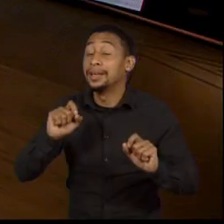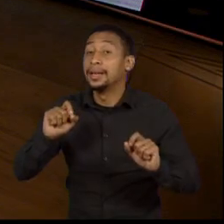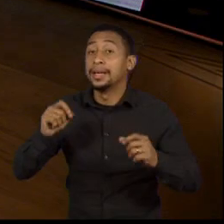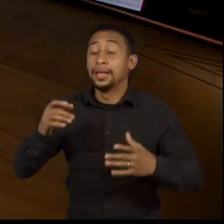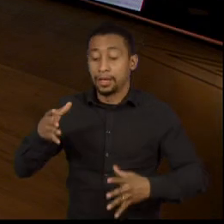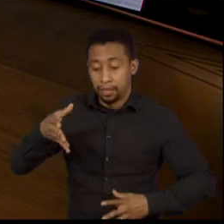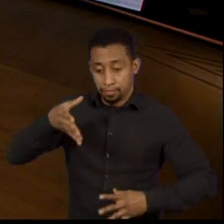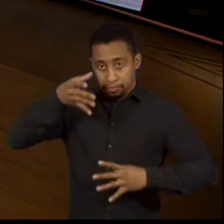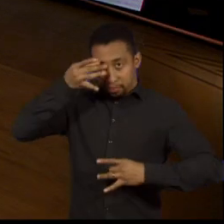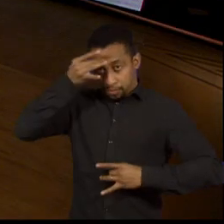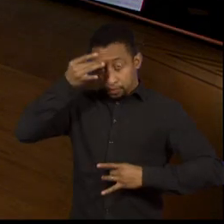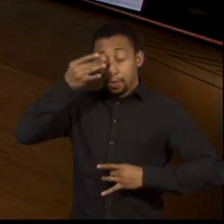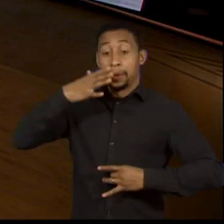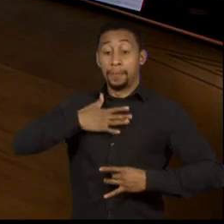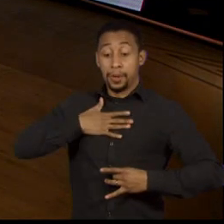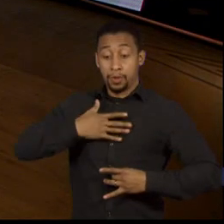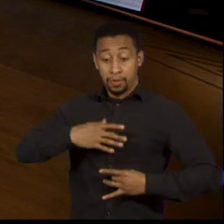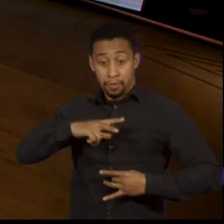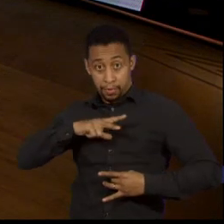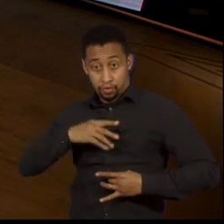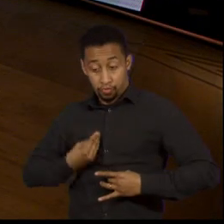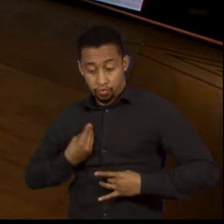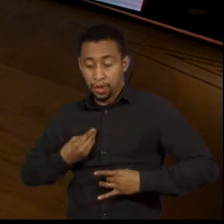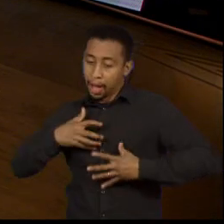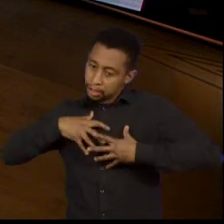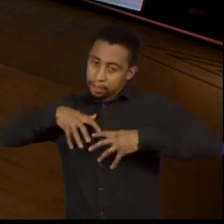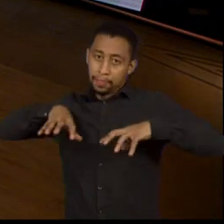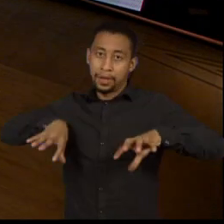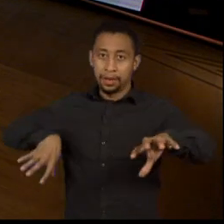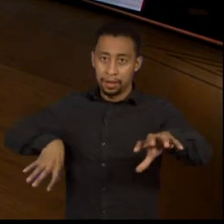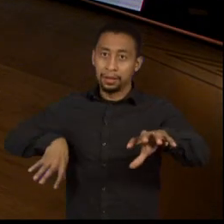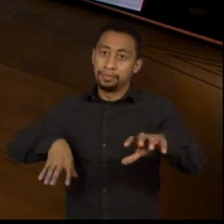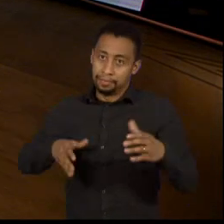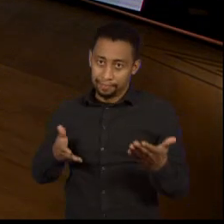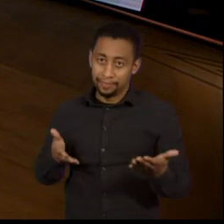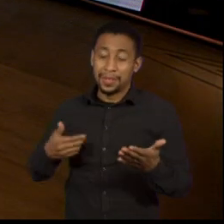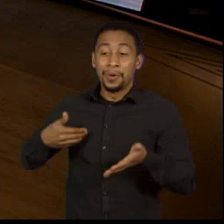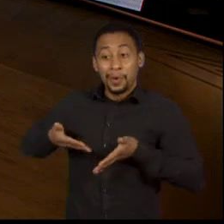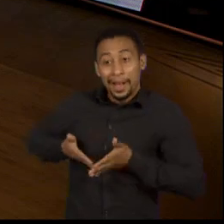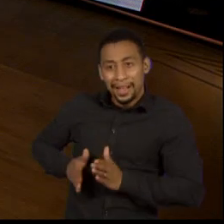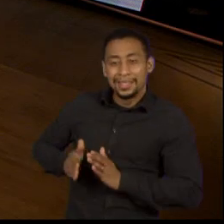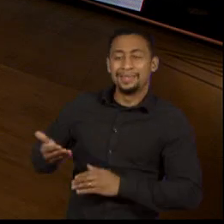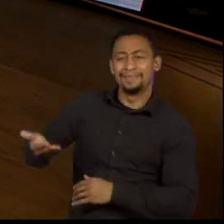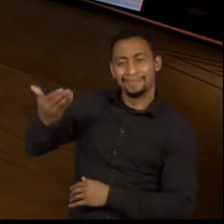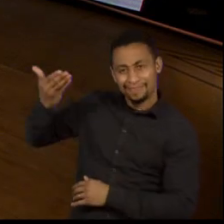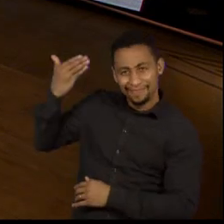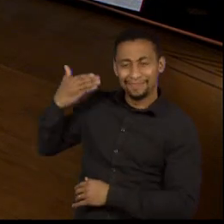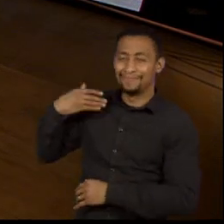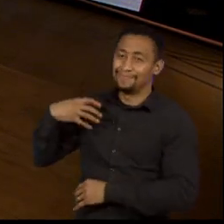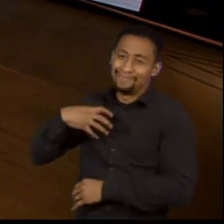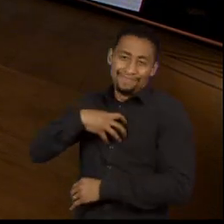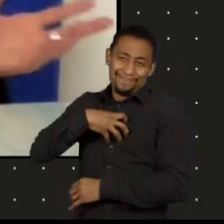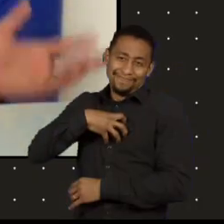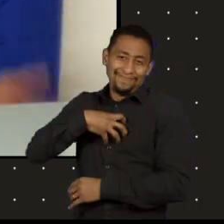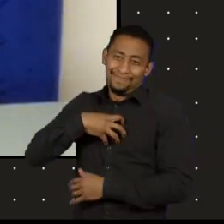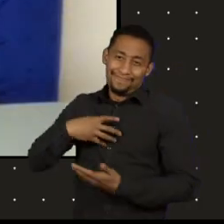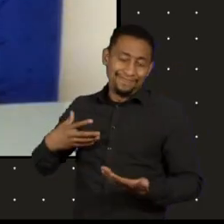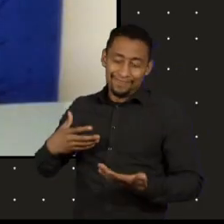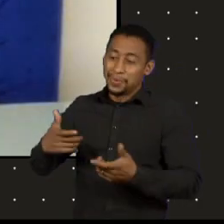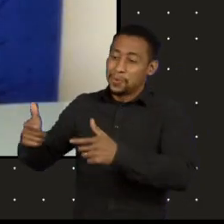Isso vem, eu tenho origem em Brecht e hoje é uma coisa que já quase todo o